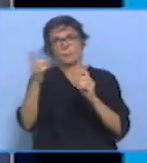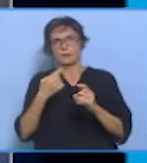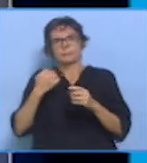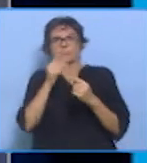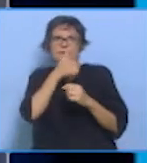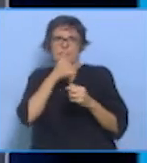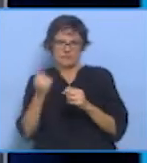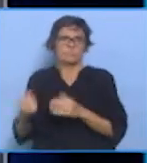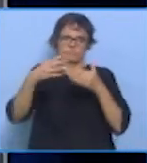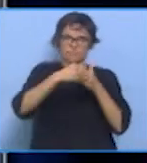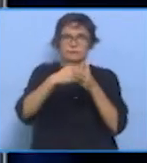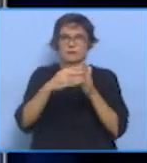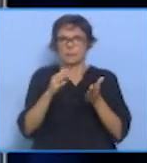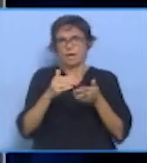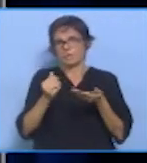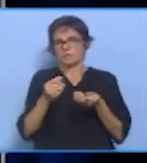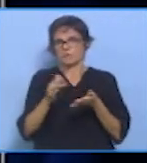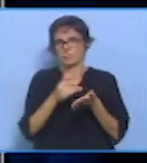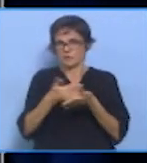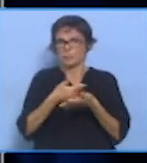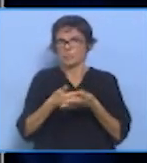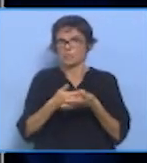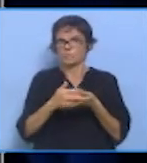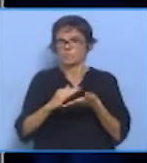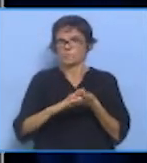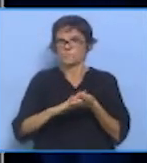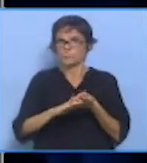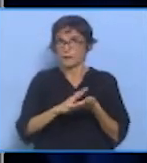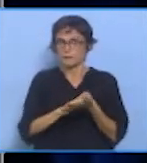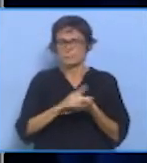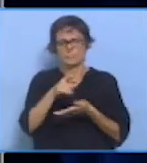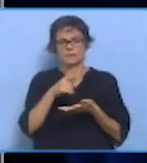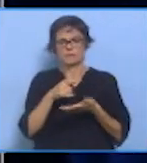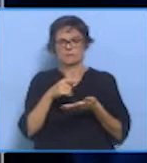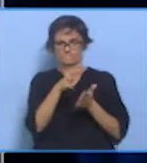ver com aquilo que é o dogma, e que é a recepção do dogma, e